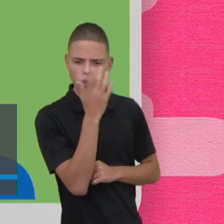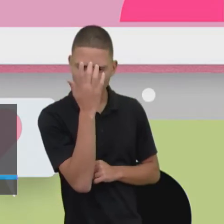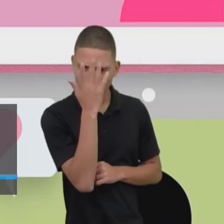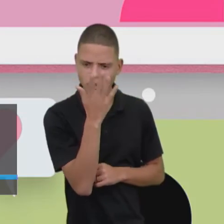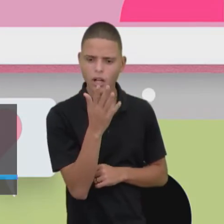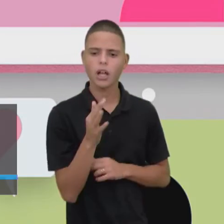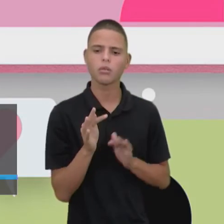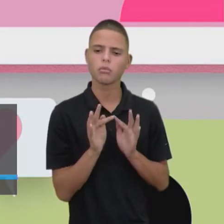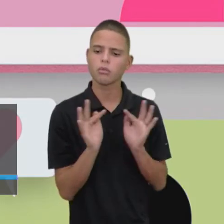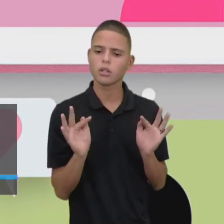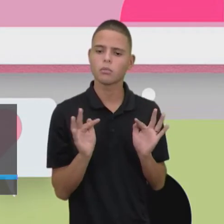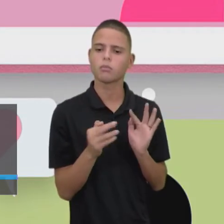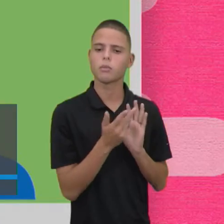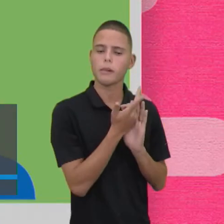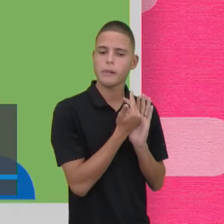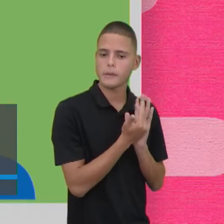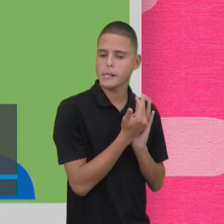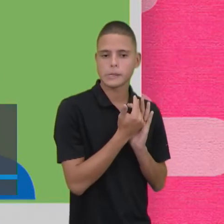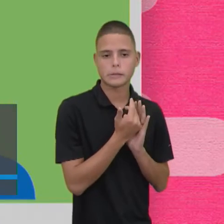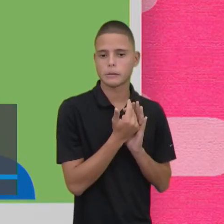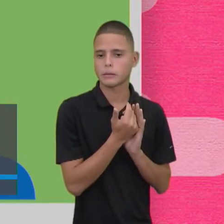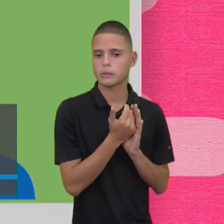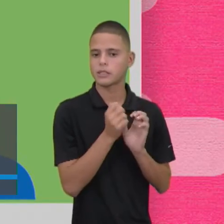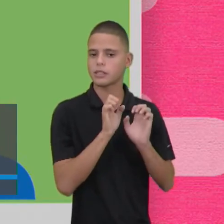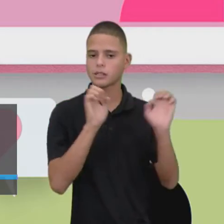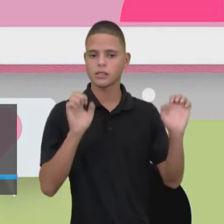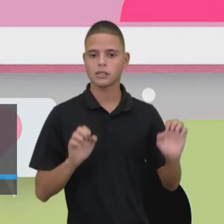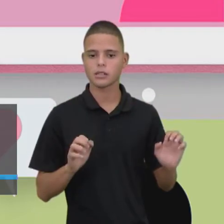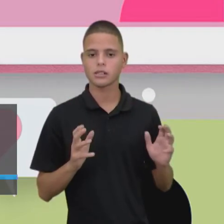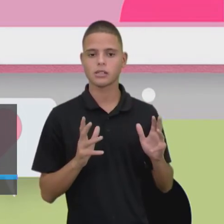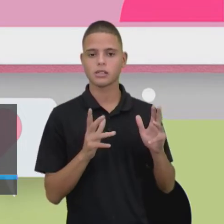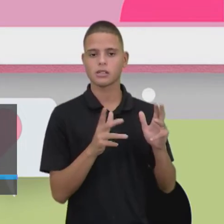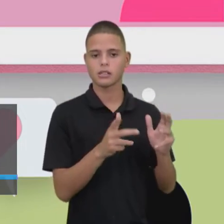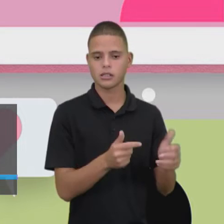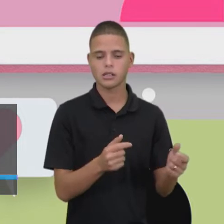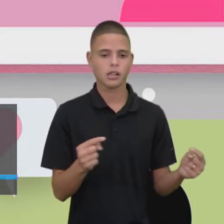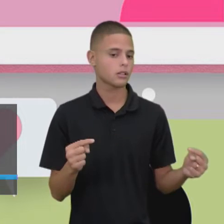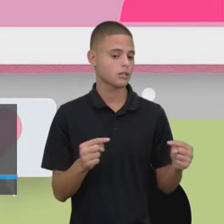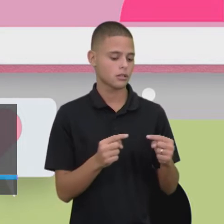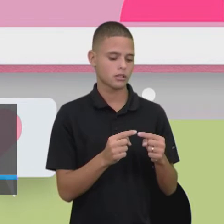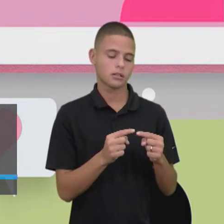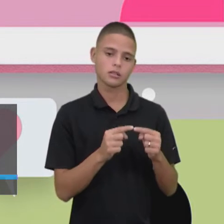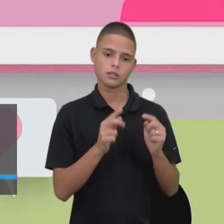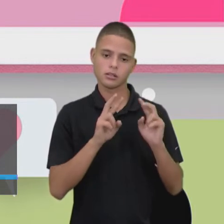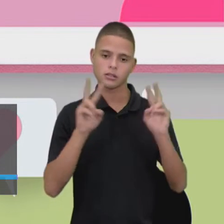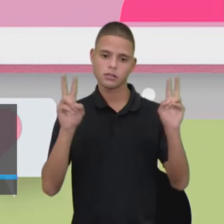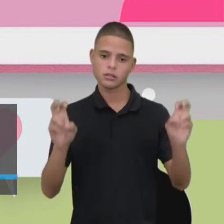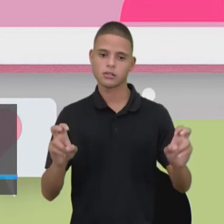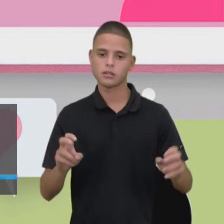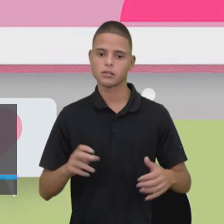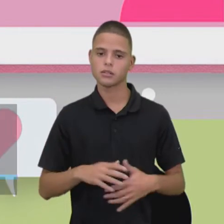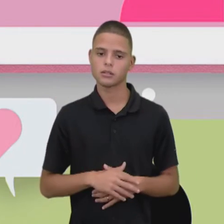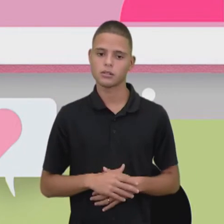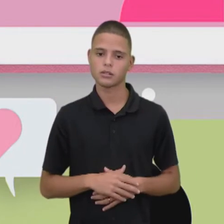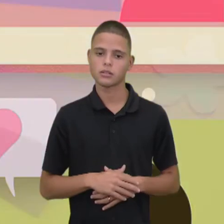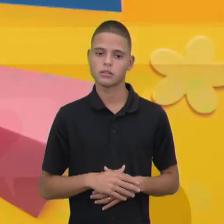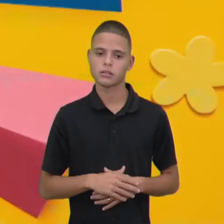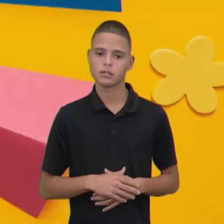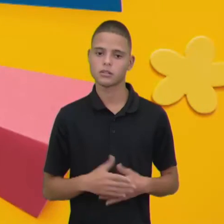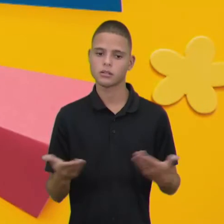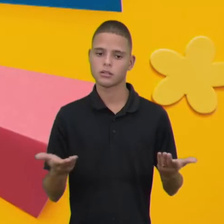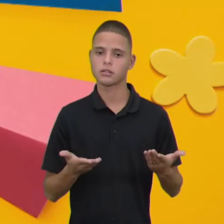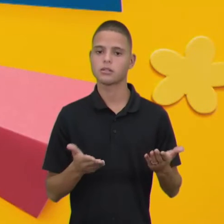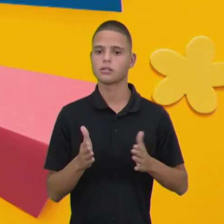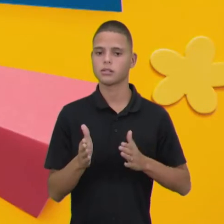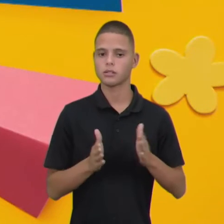é toda a estética do todo. Vai conversando com a nossa temática, né? O nosso fio condutor. Pessoal, chegamos ao nosso